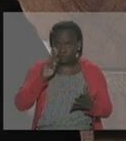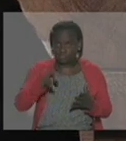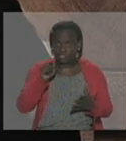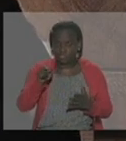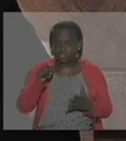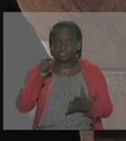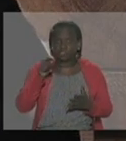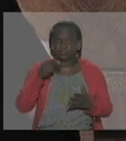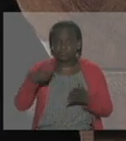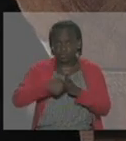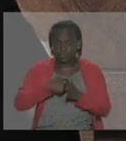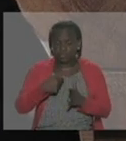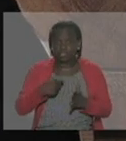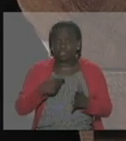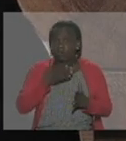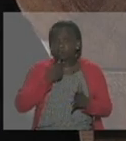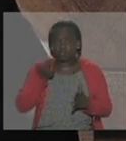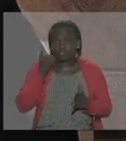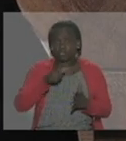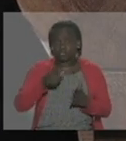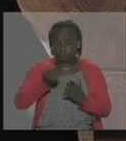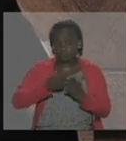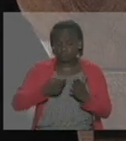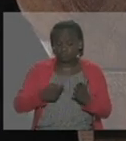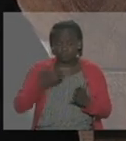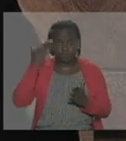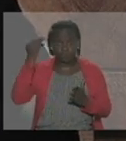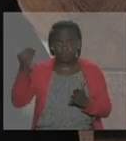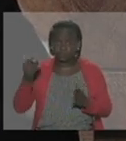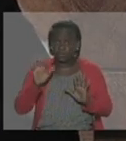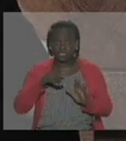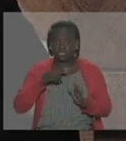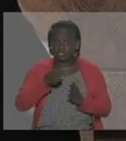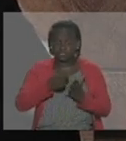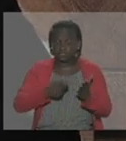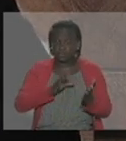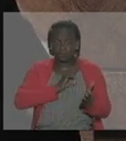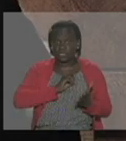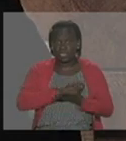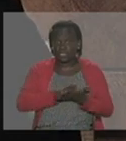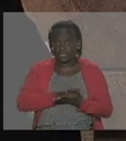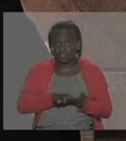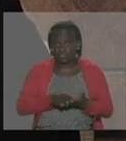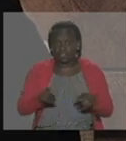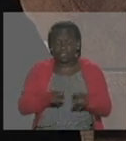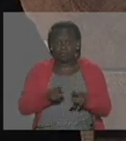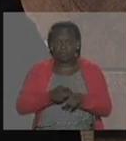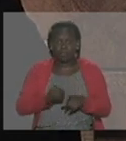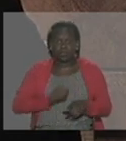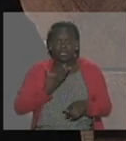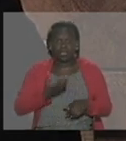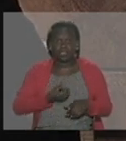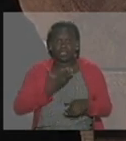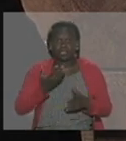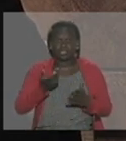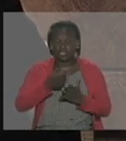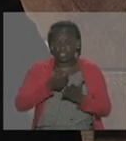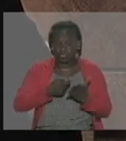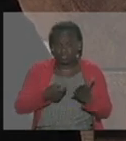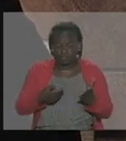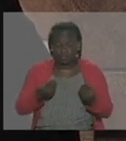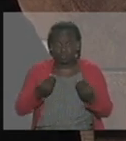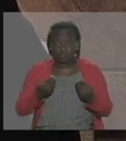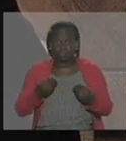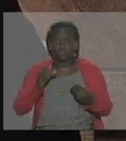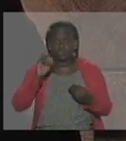você perguntou e se impôs sem escv romance né É verdade e e os poetas houve muito poeta